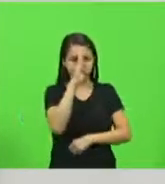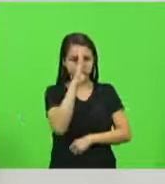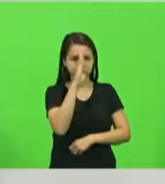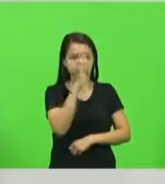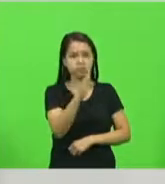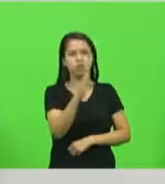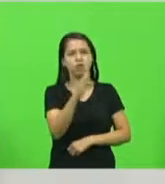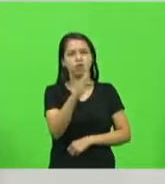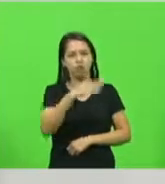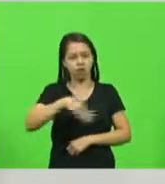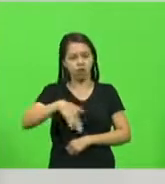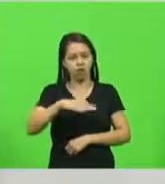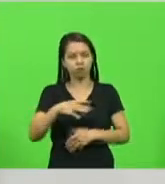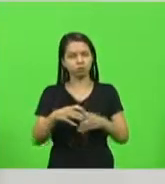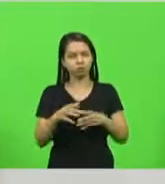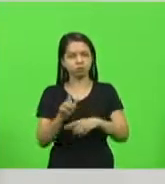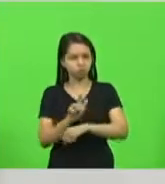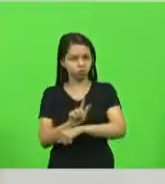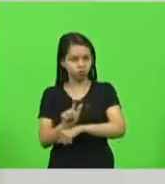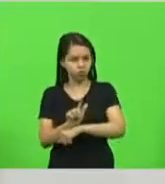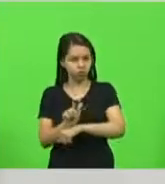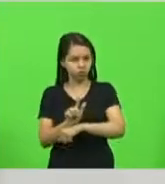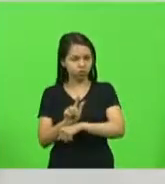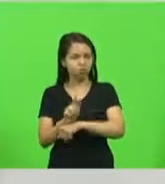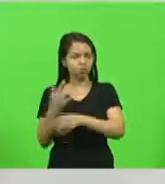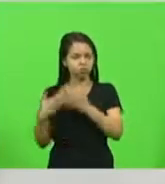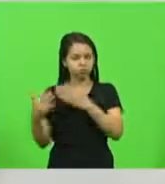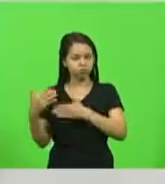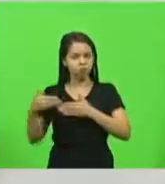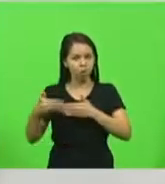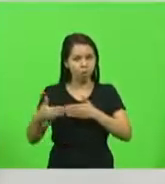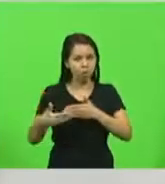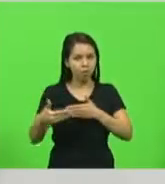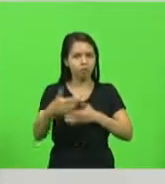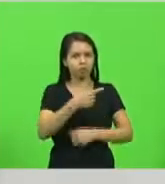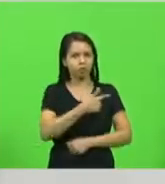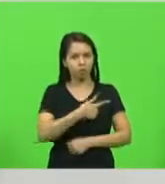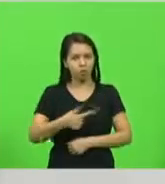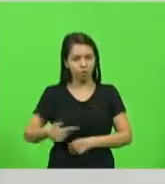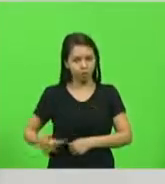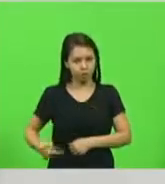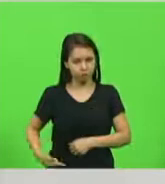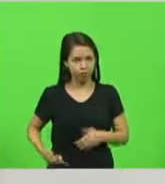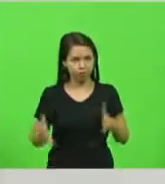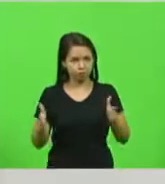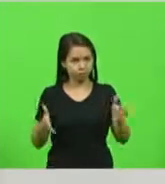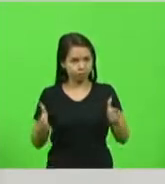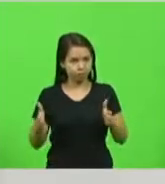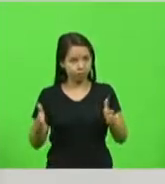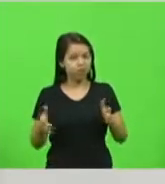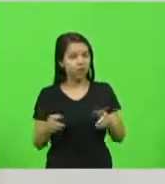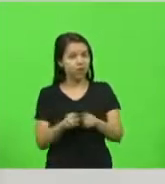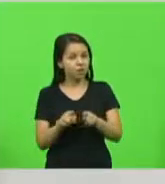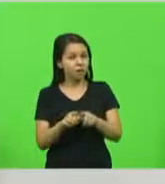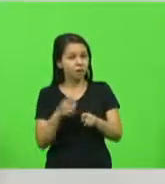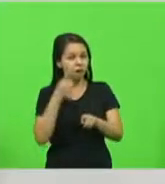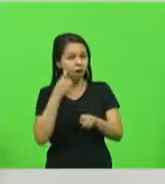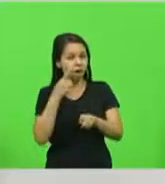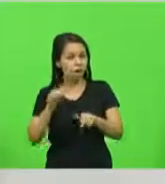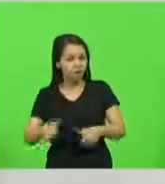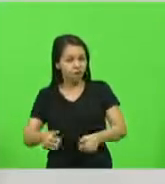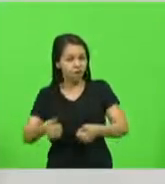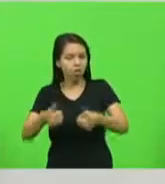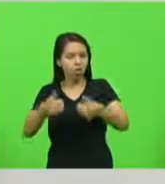gestão desde o primeiro dia de governo. E as estamos buscando estas melhorias também por meio de parcerias,